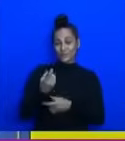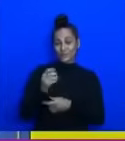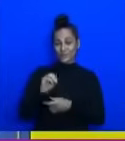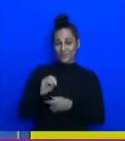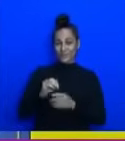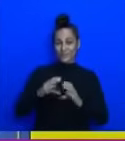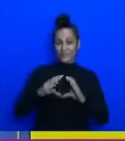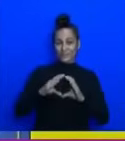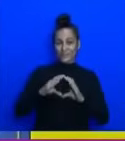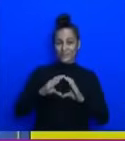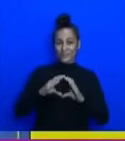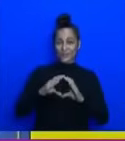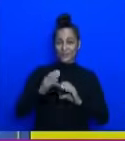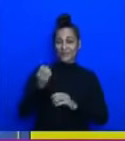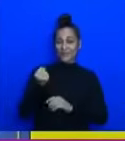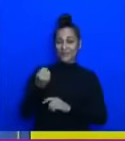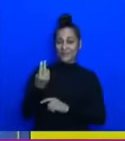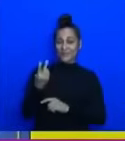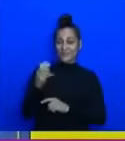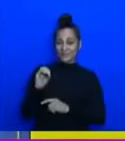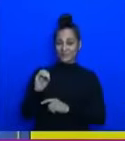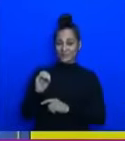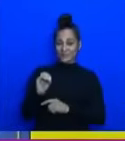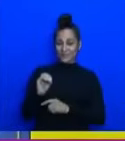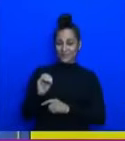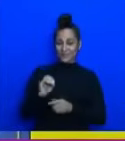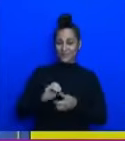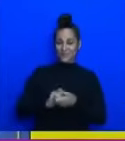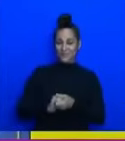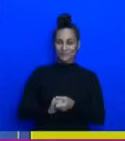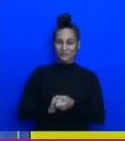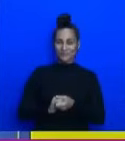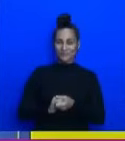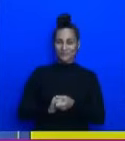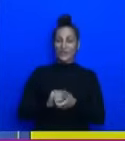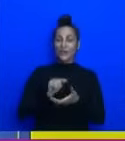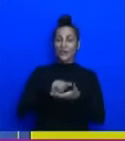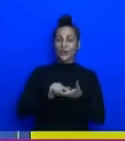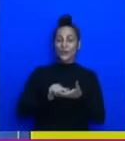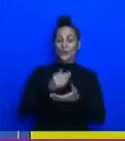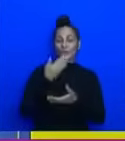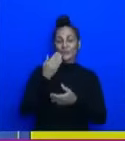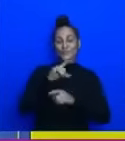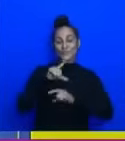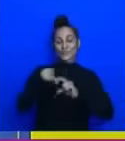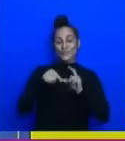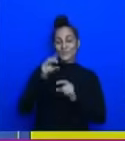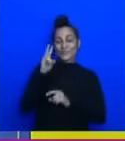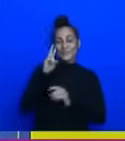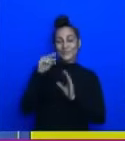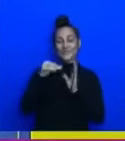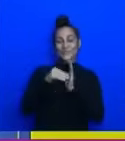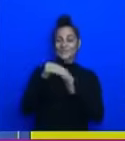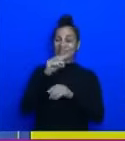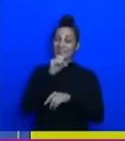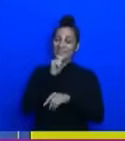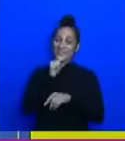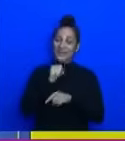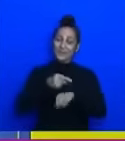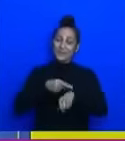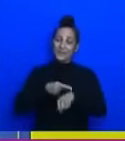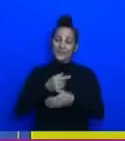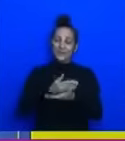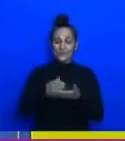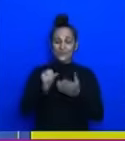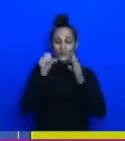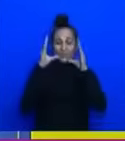10. Bola branca número 20. Branca 20. Loto Fácil com sorteios de segunda a sábado a partir